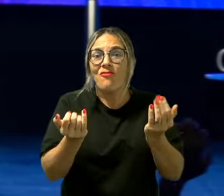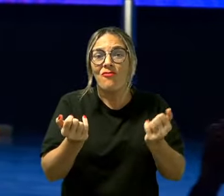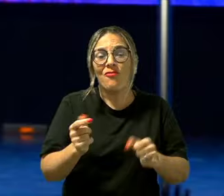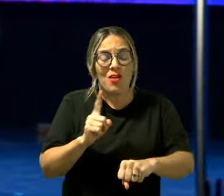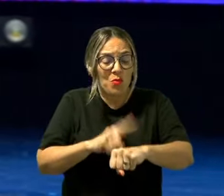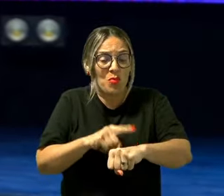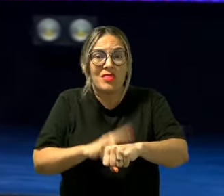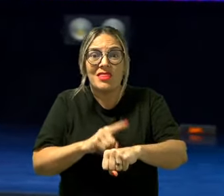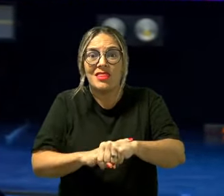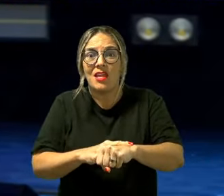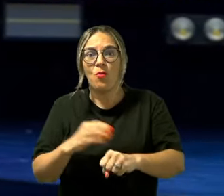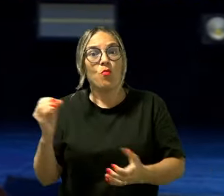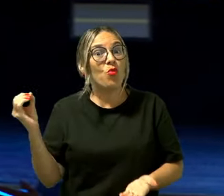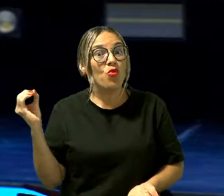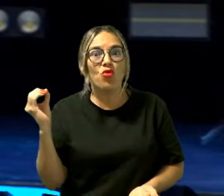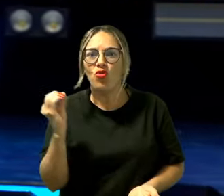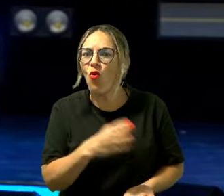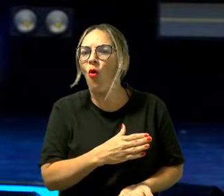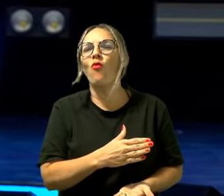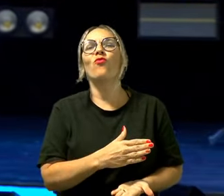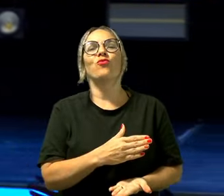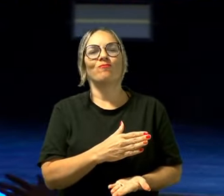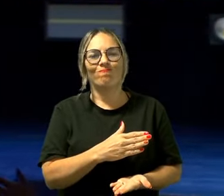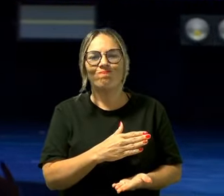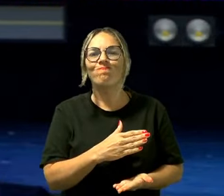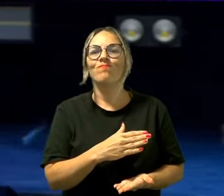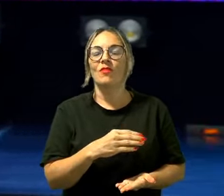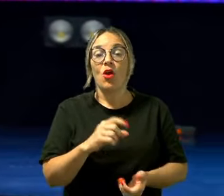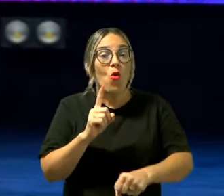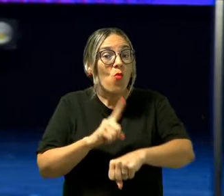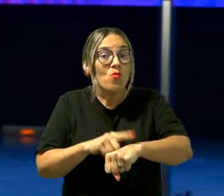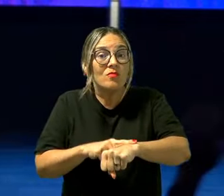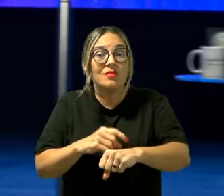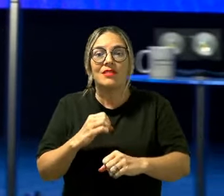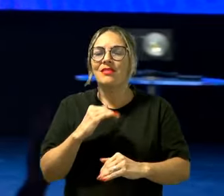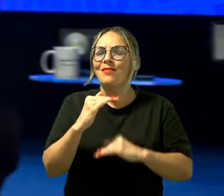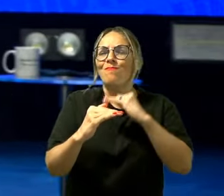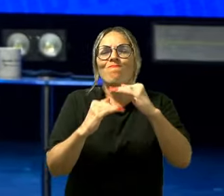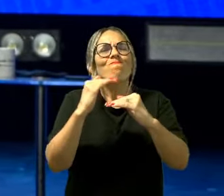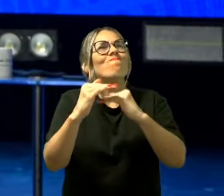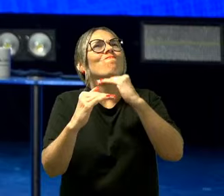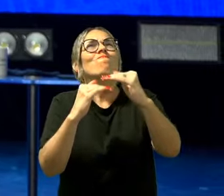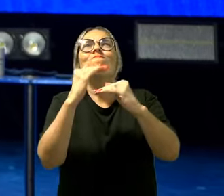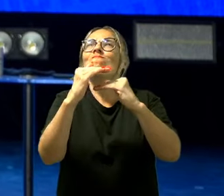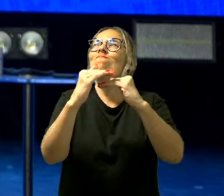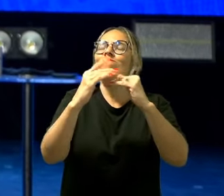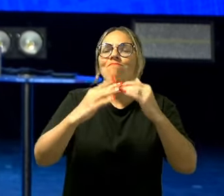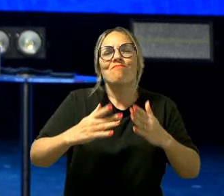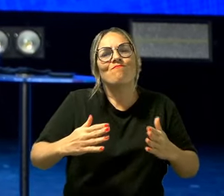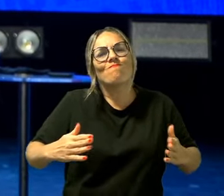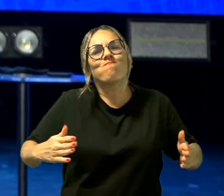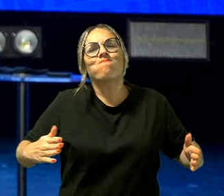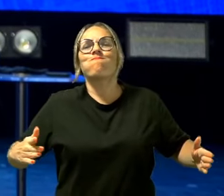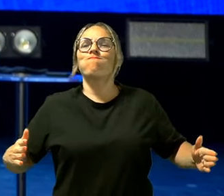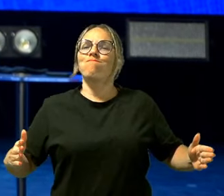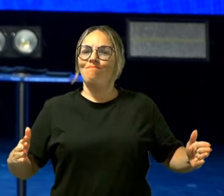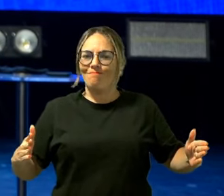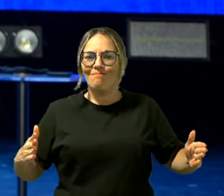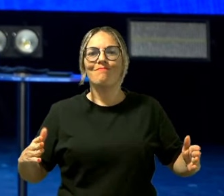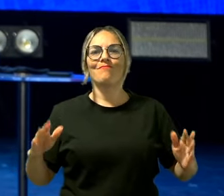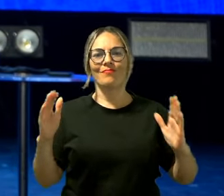de expansão. Vem uma etapa de expansão. Vem uma etapa de expansão.